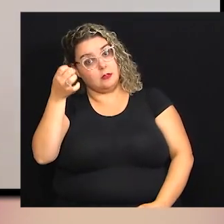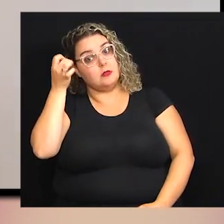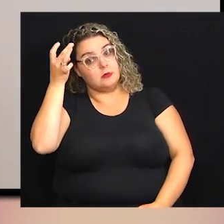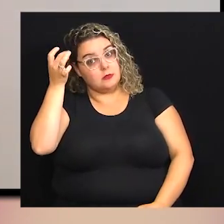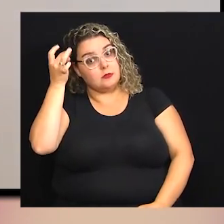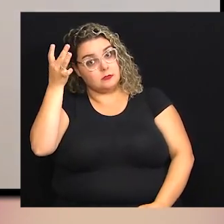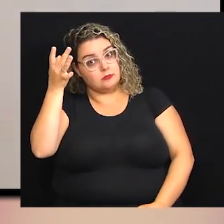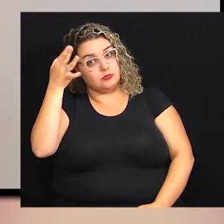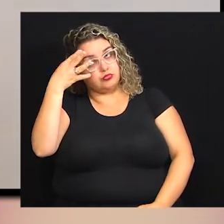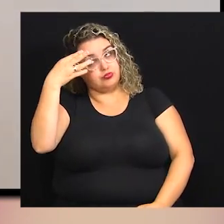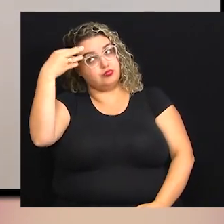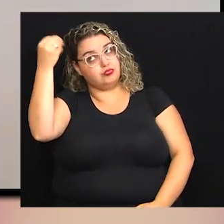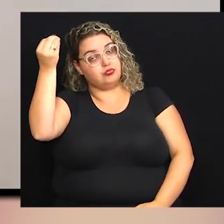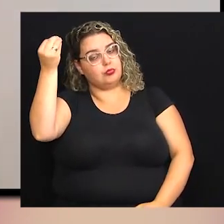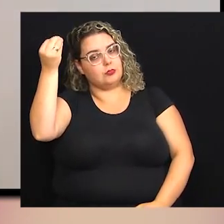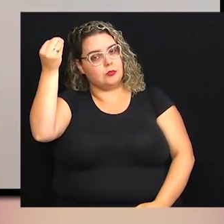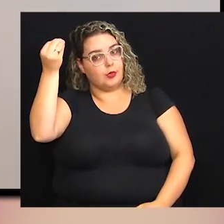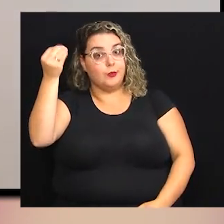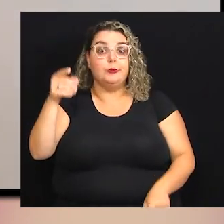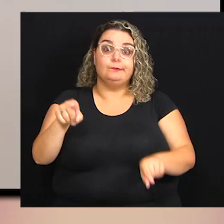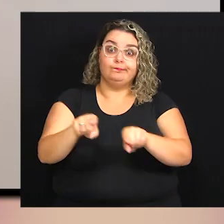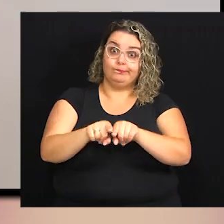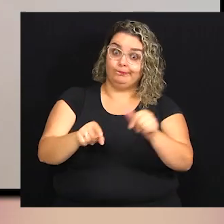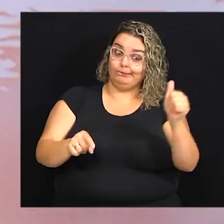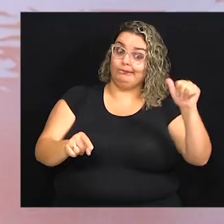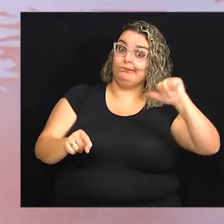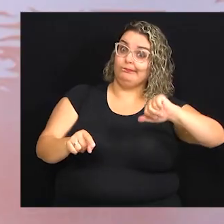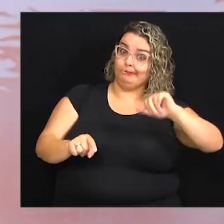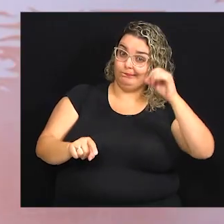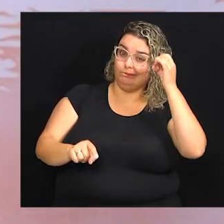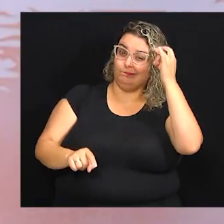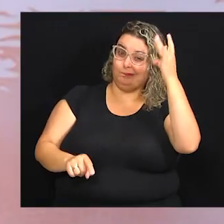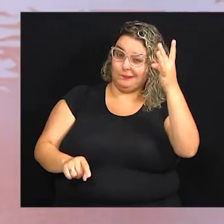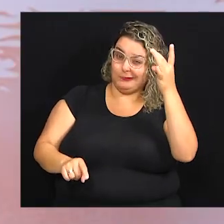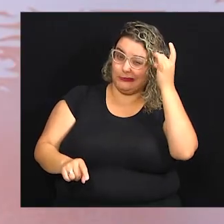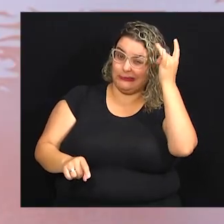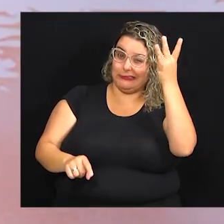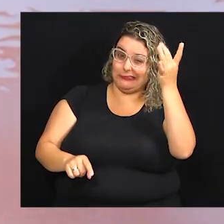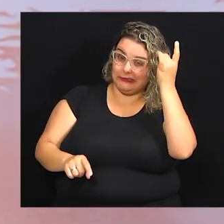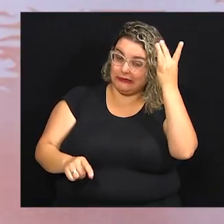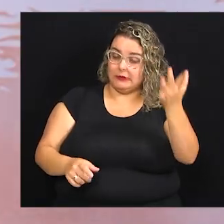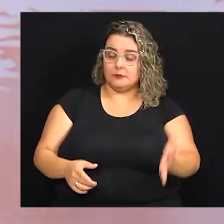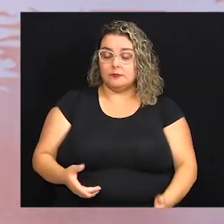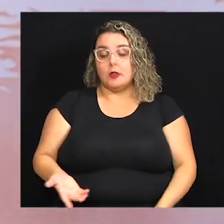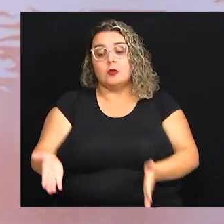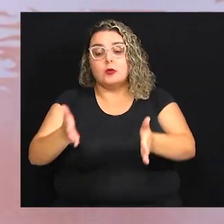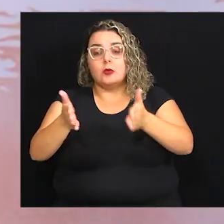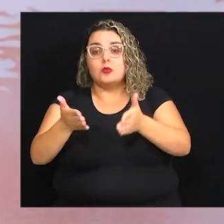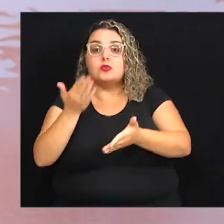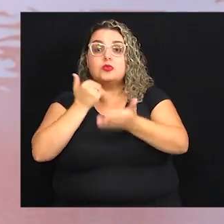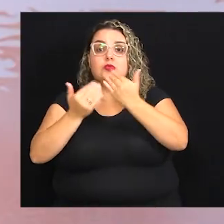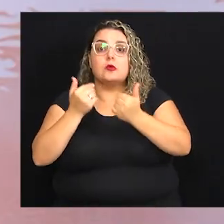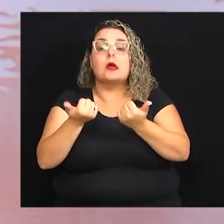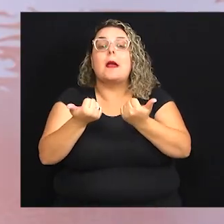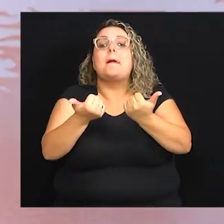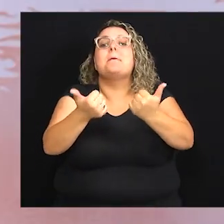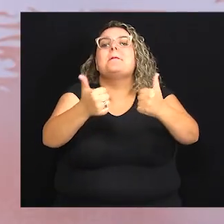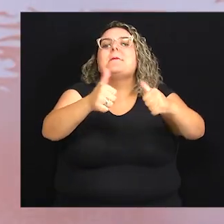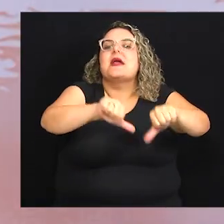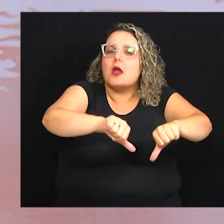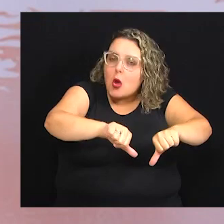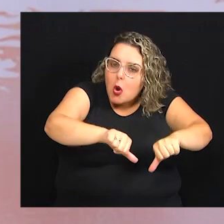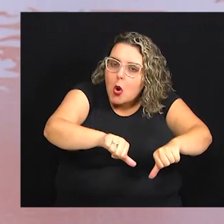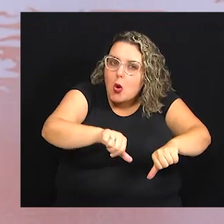dor de cabeça como na piora da mesma. Vamos começar falando do pior cenário, que são os alimentos que